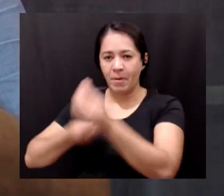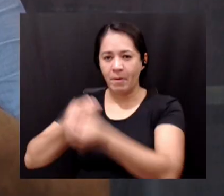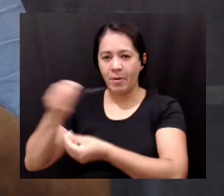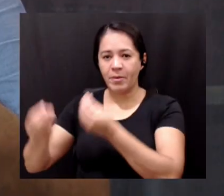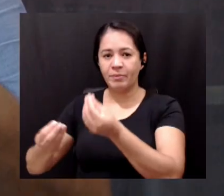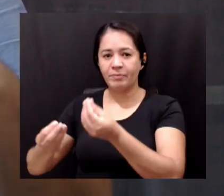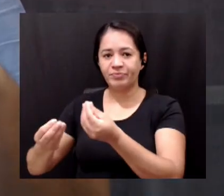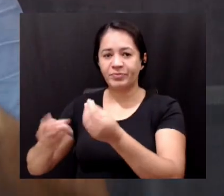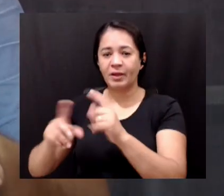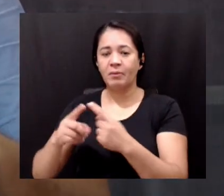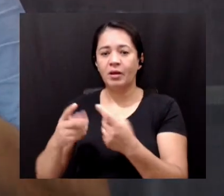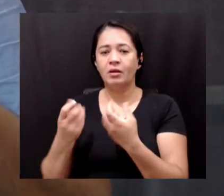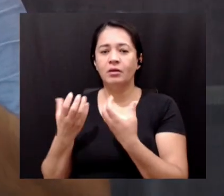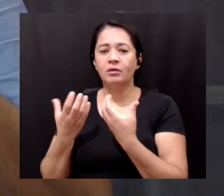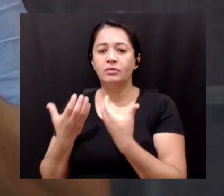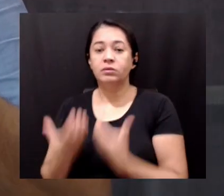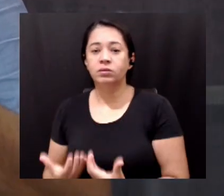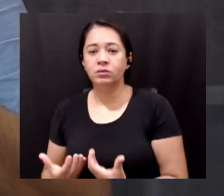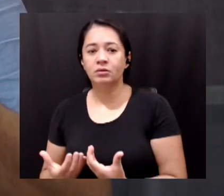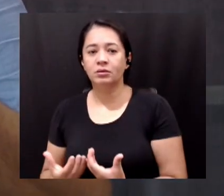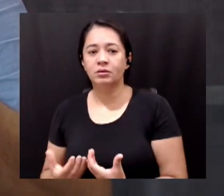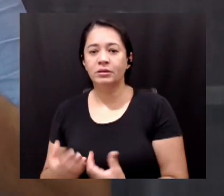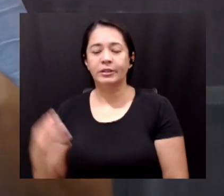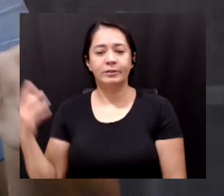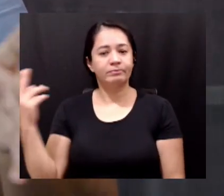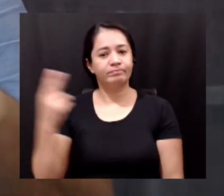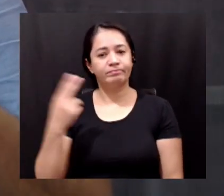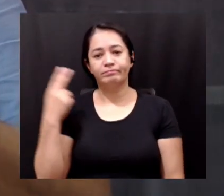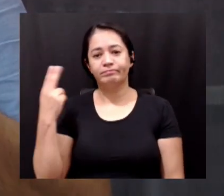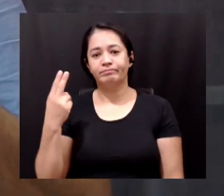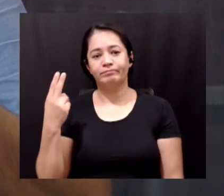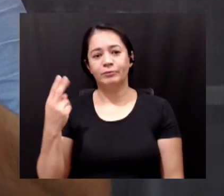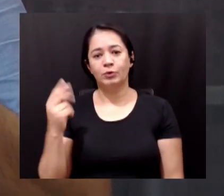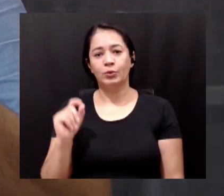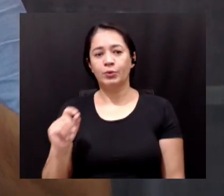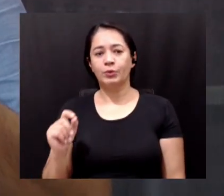sobrecarregado para essa área e ela não consegue mais